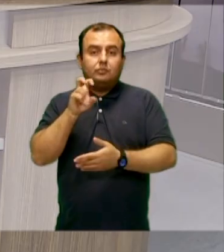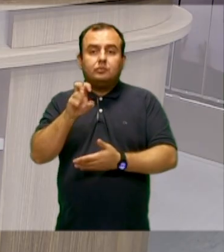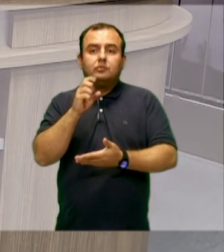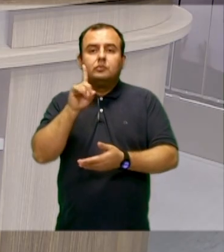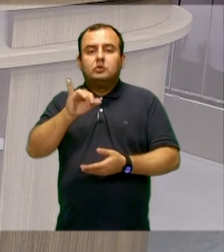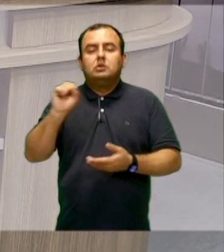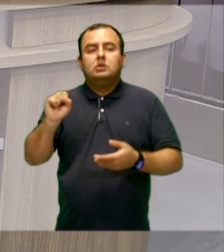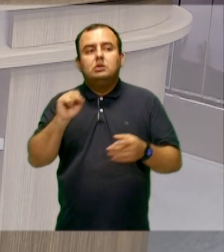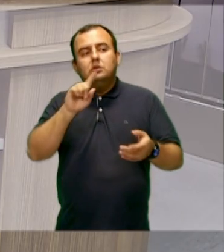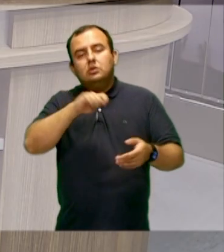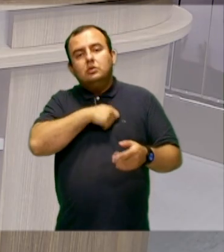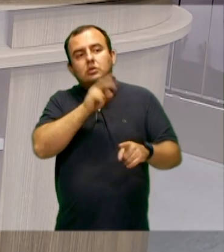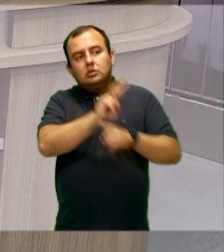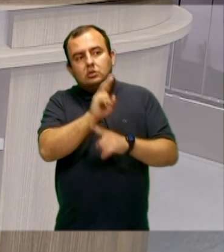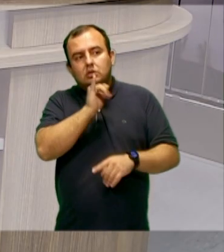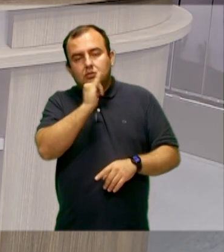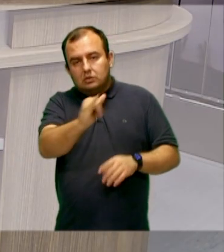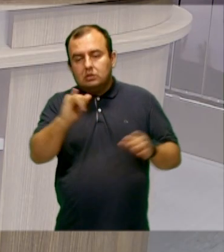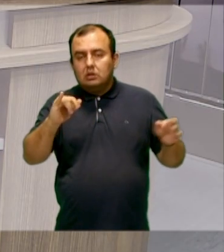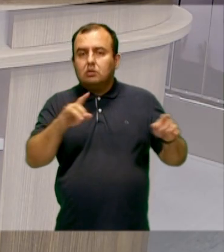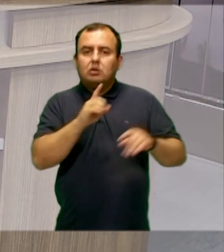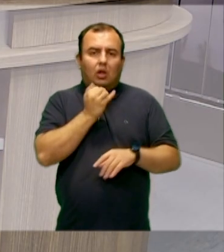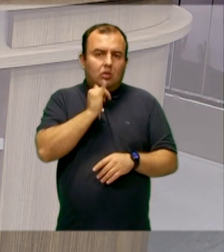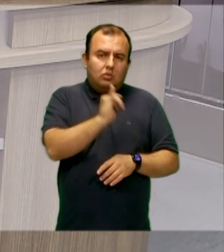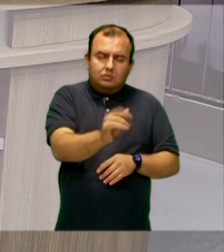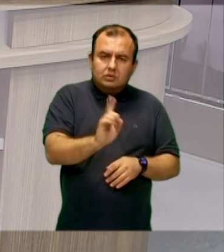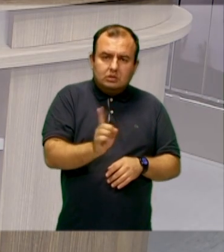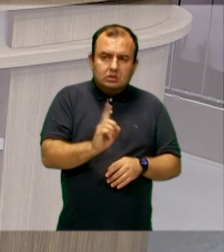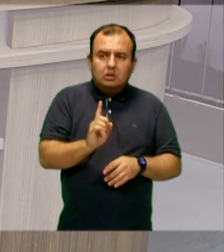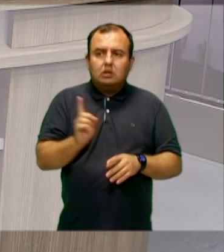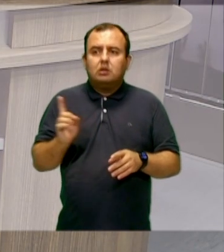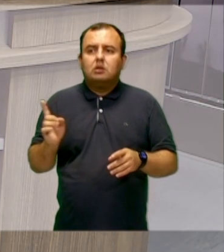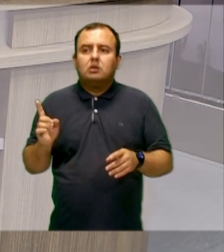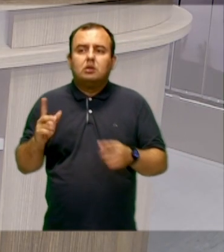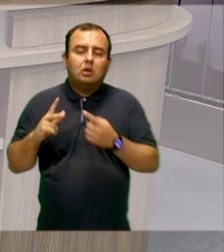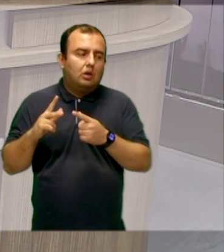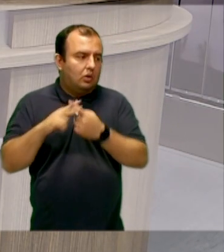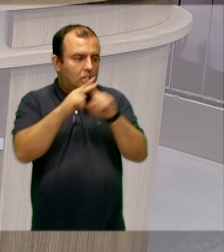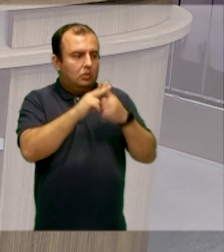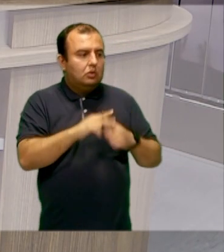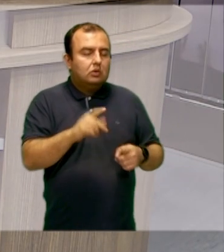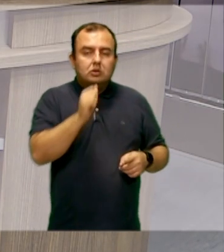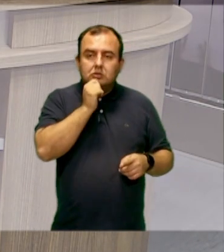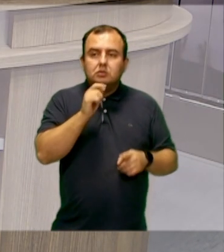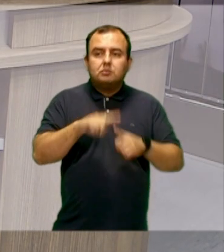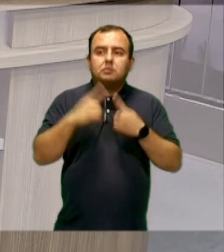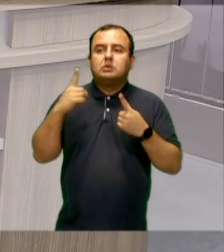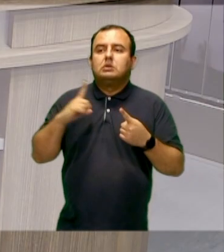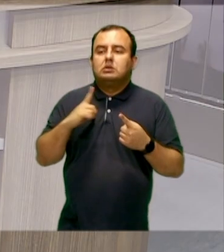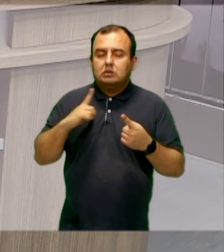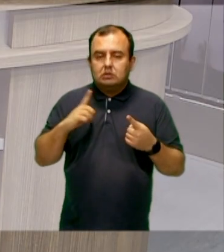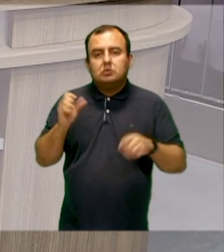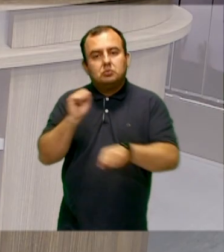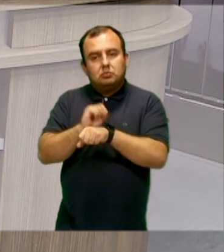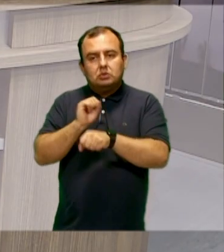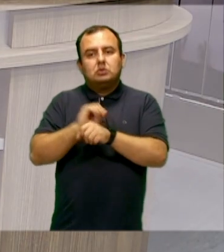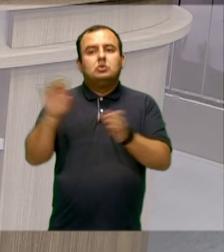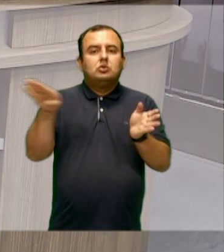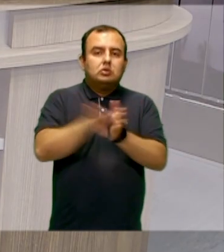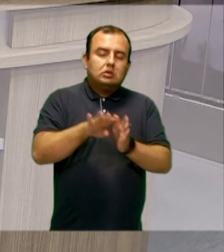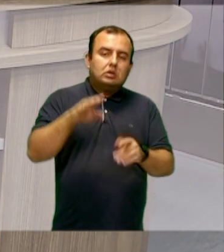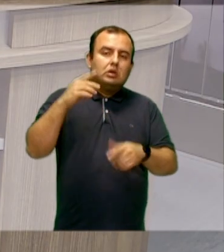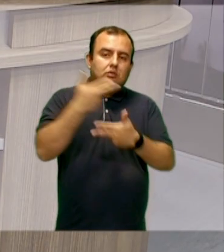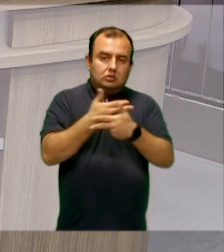o fiscal? Notificaram? Não notificaram? Não, a empresa já não arrumou ainda, mas ela já tinha mandado, estamos esperando chegar as peças e